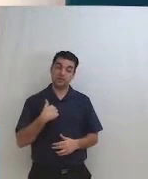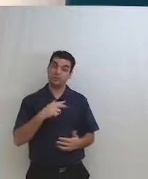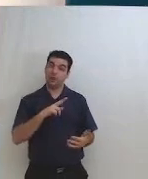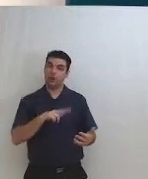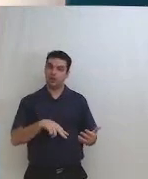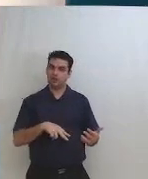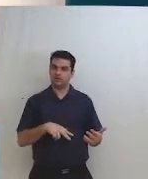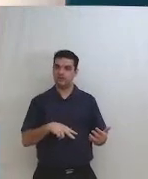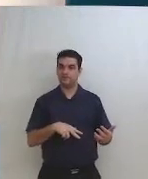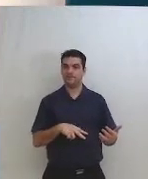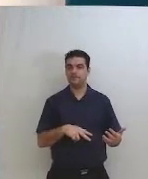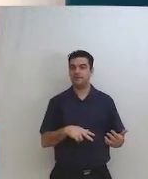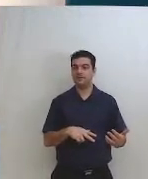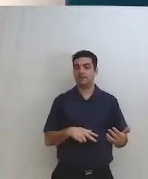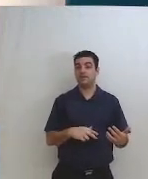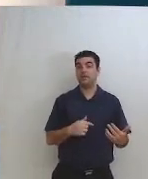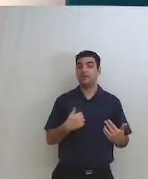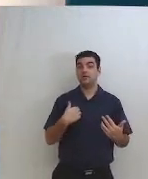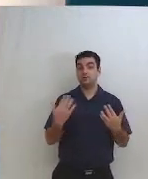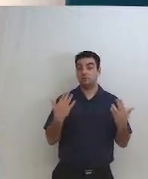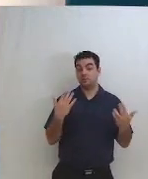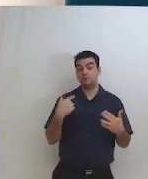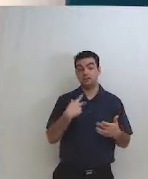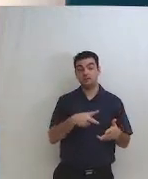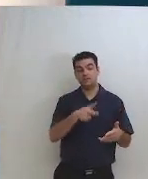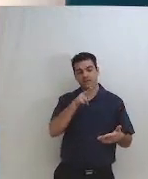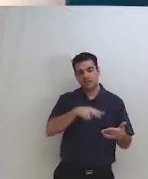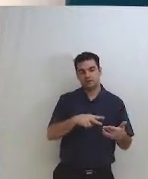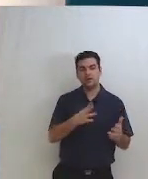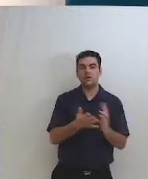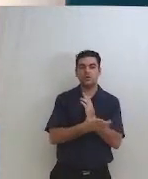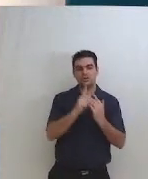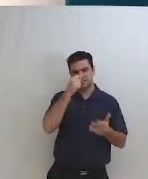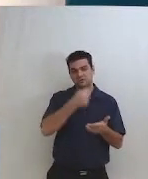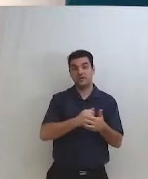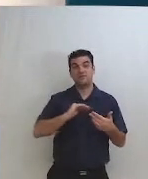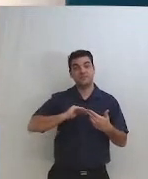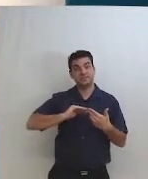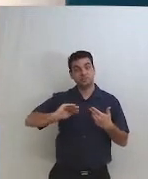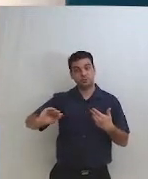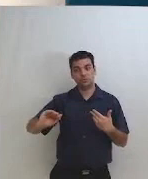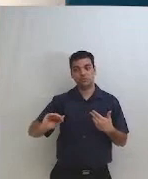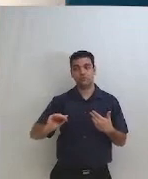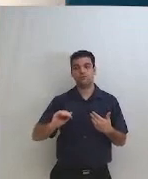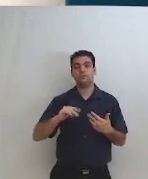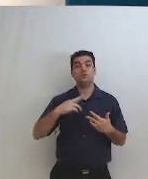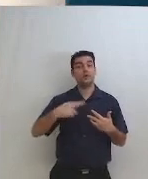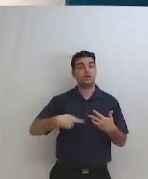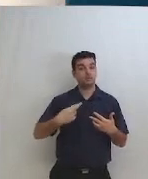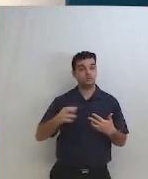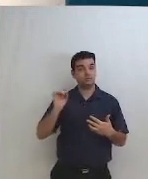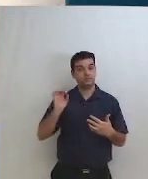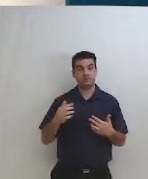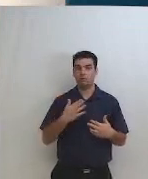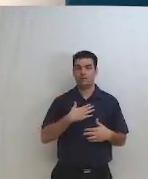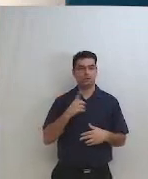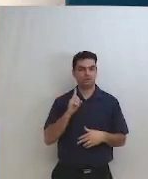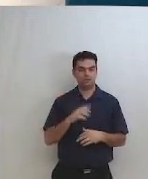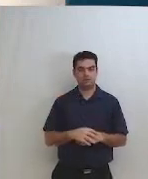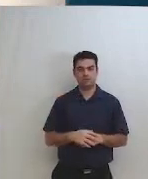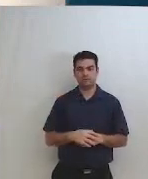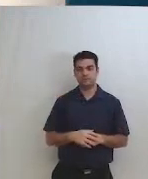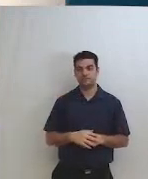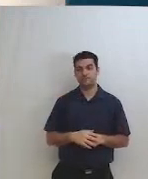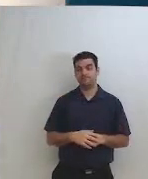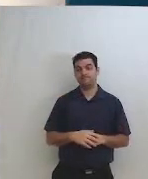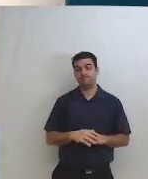a decisão que rejeitou o recurso especial não foi da minha lavra, mas analisei o